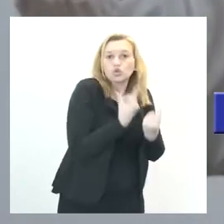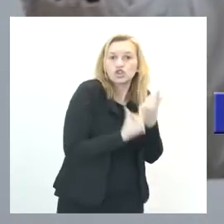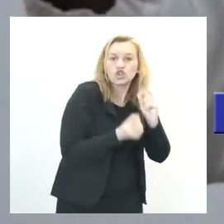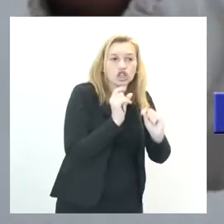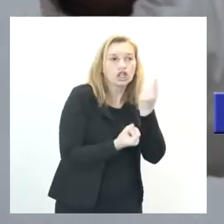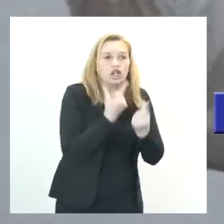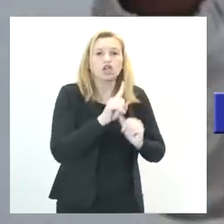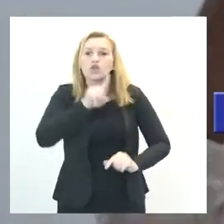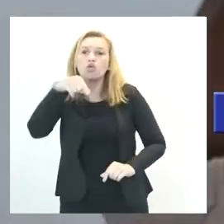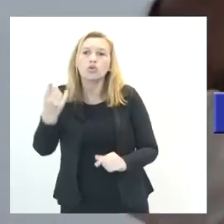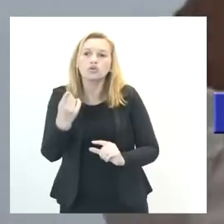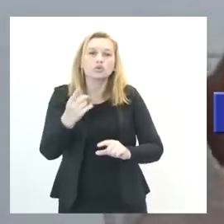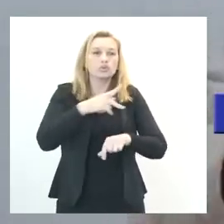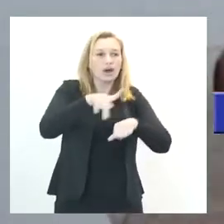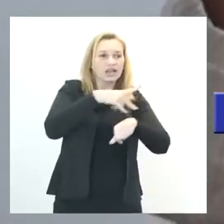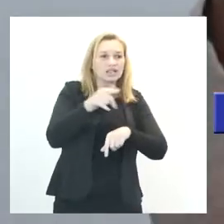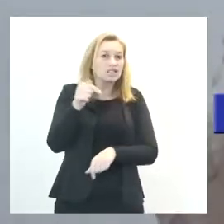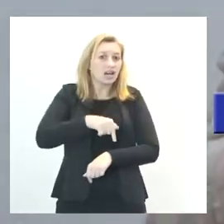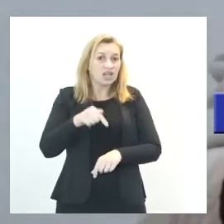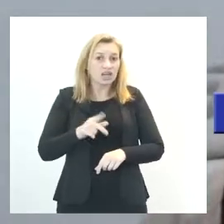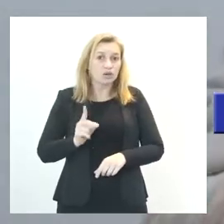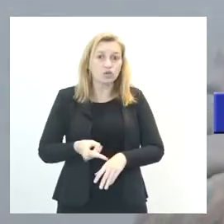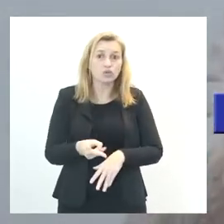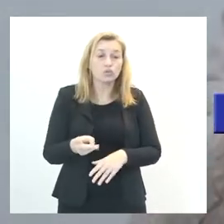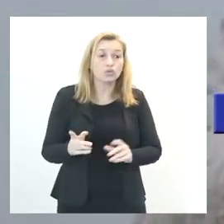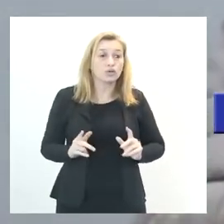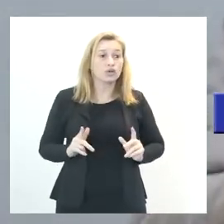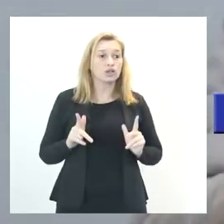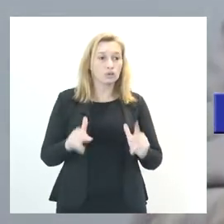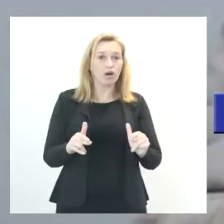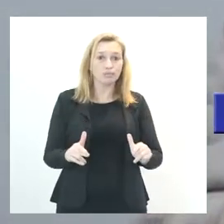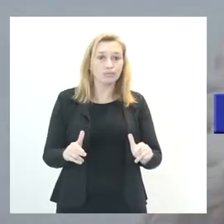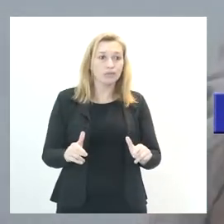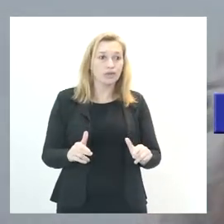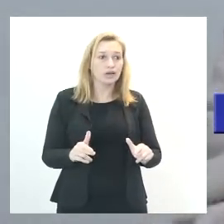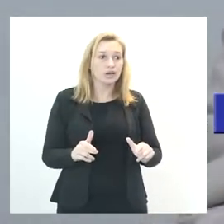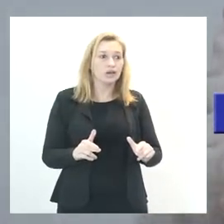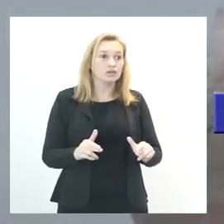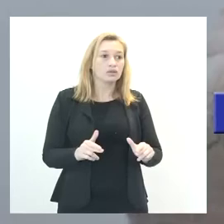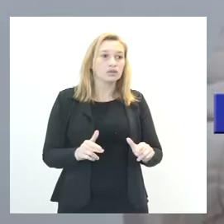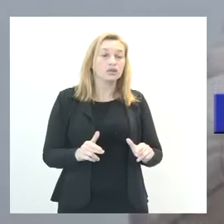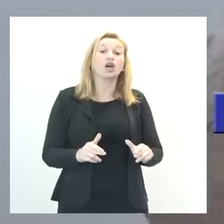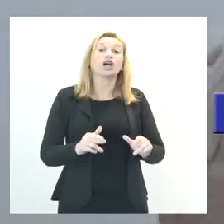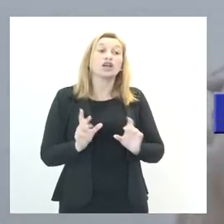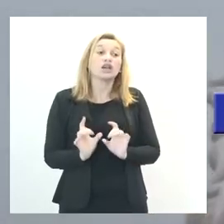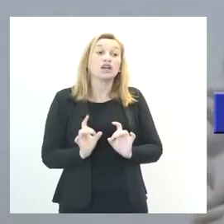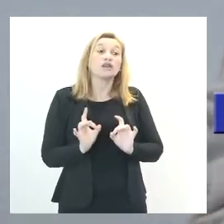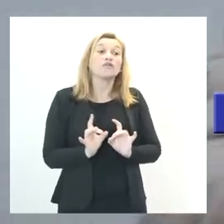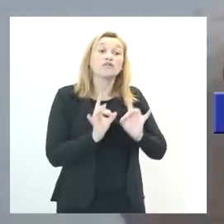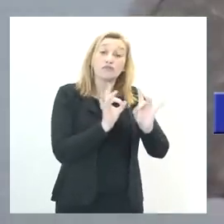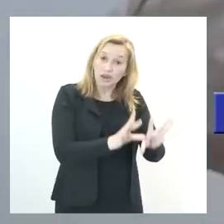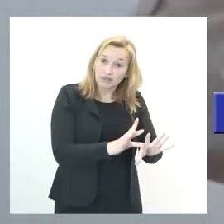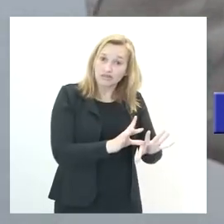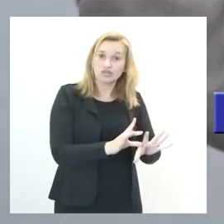mais nada e aqui tá assim conhece e jogando aonde no colo né do setor privado que o bolsonaro tem um projeto também pelo WhatsApp